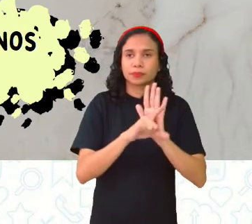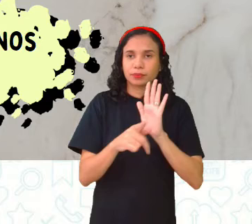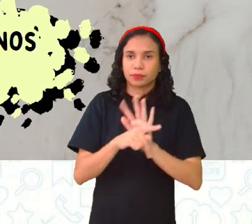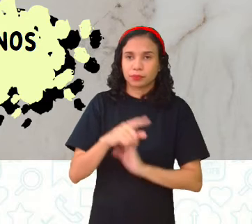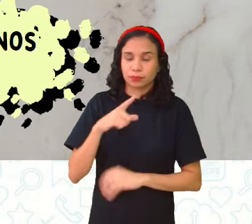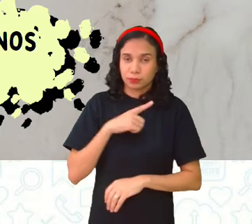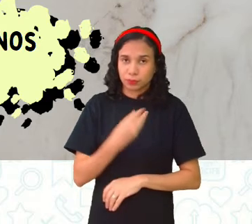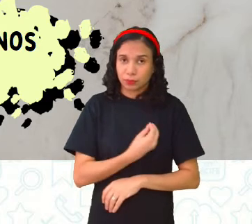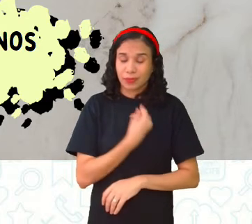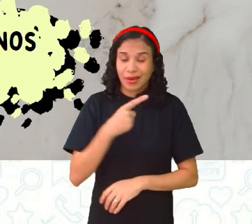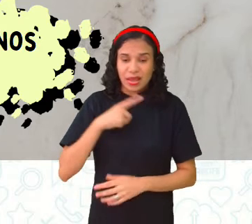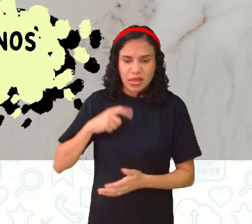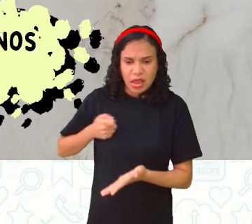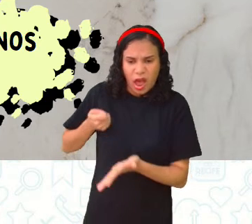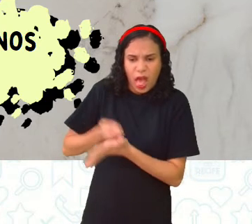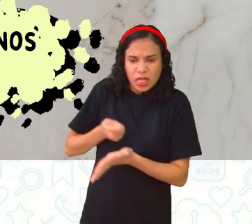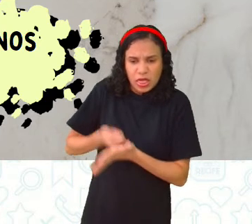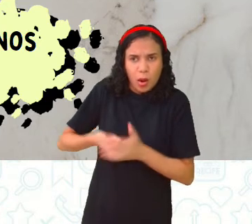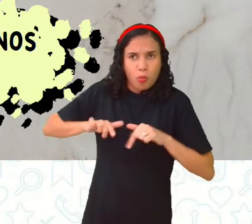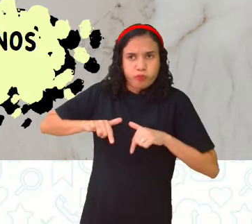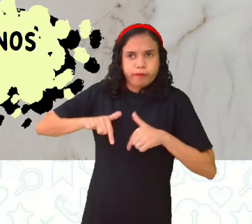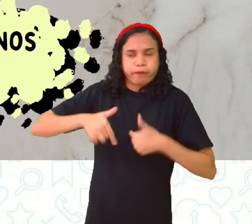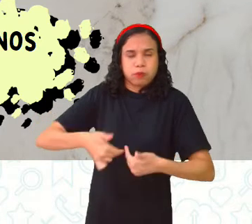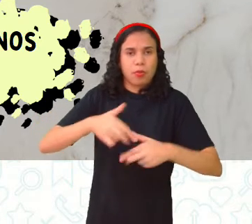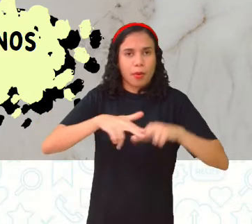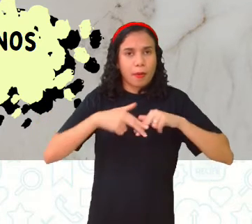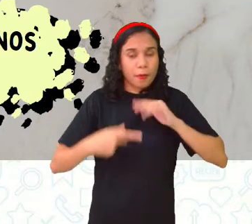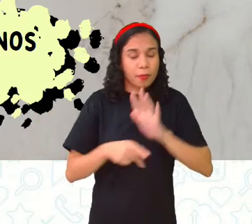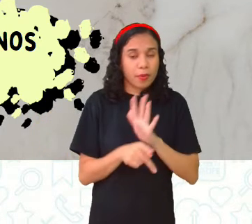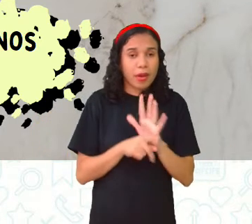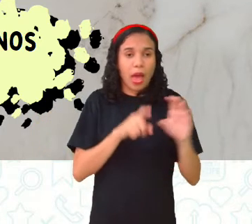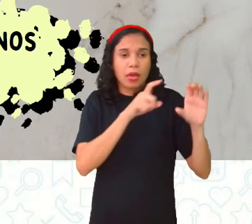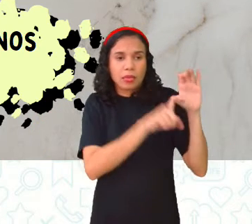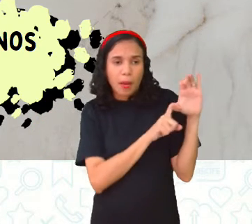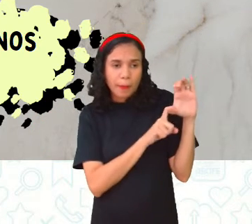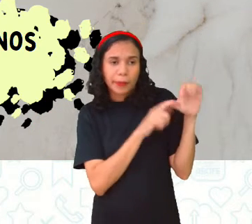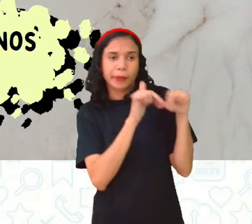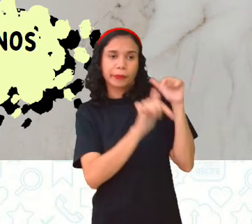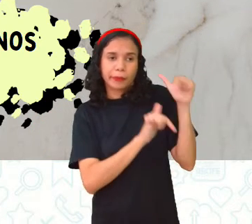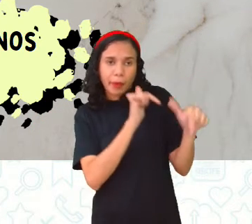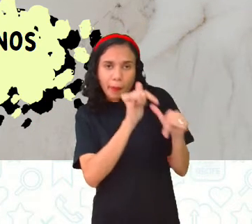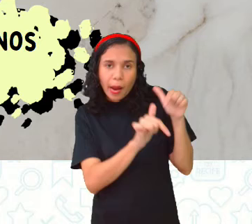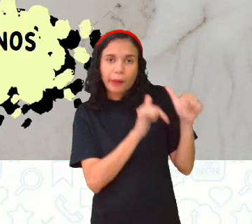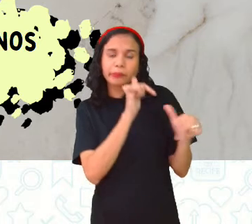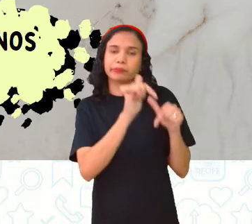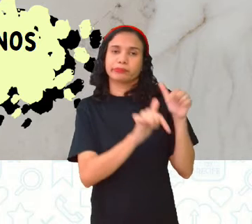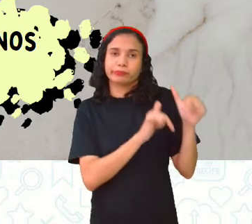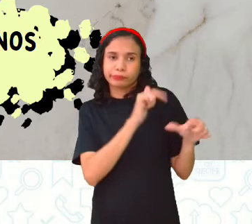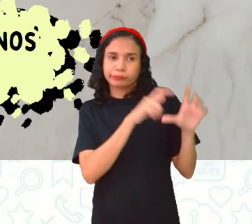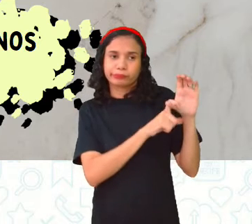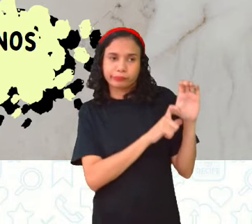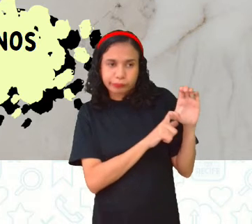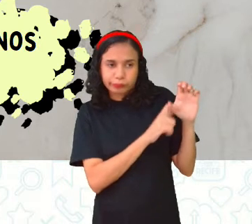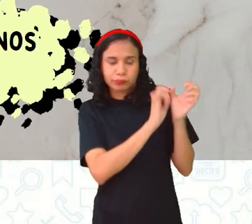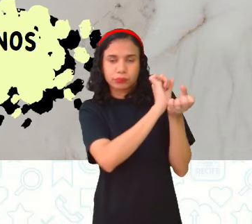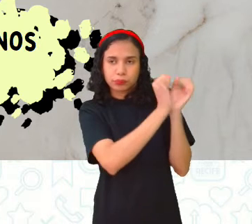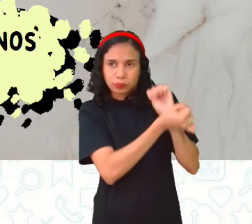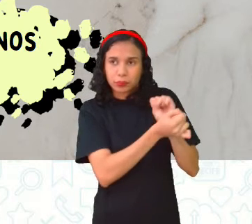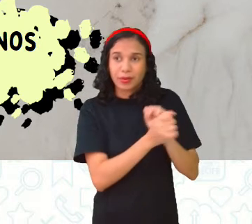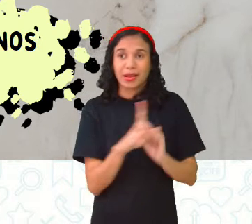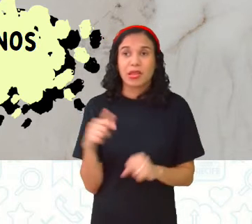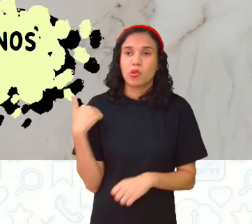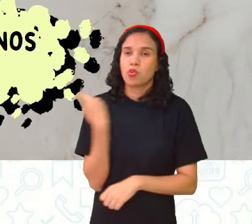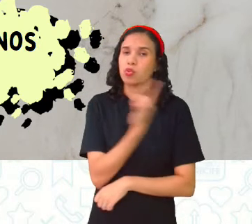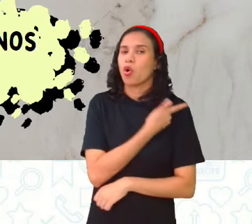Queiroz. Havia resistência, né, por conta dessa dependência do trabalho escravo, ok? E o nosso país foi o